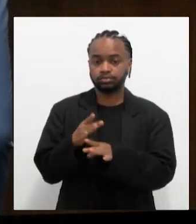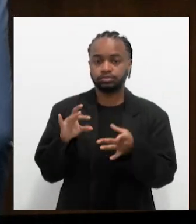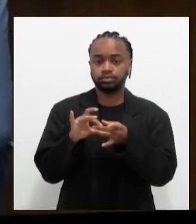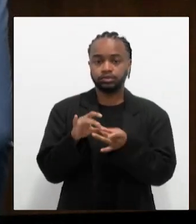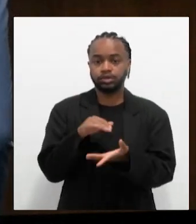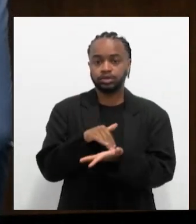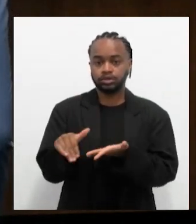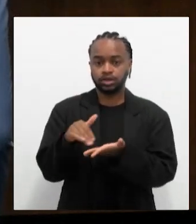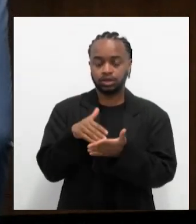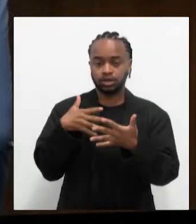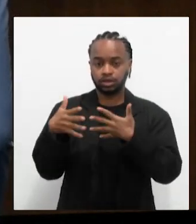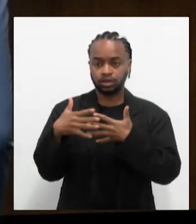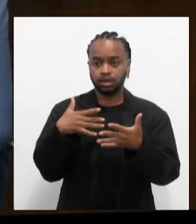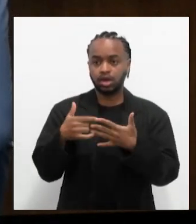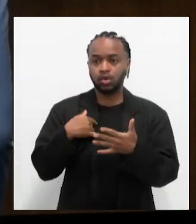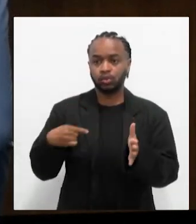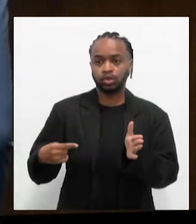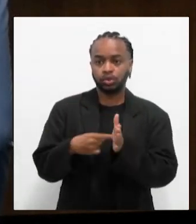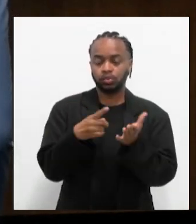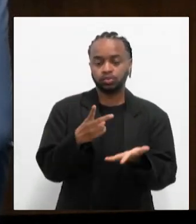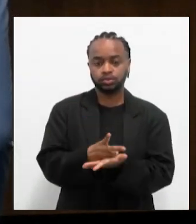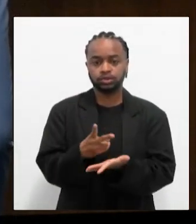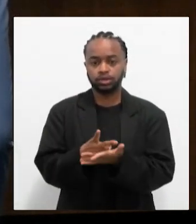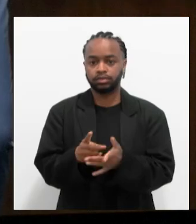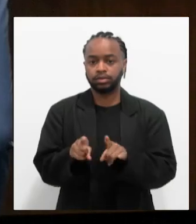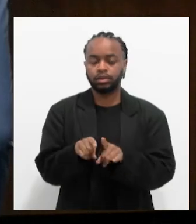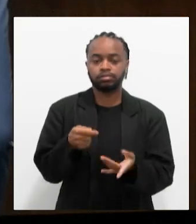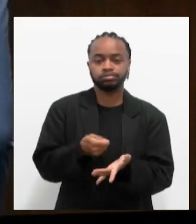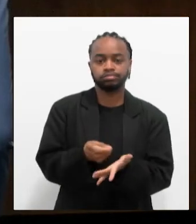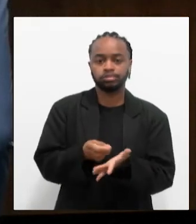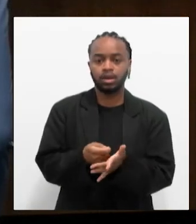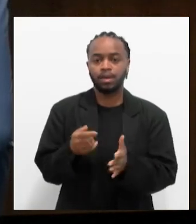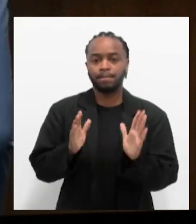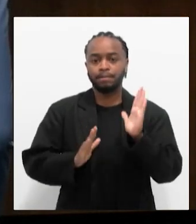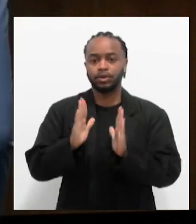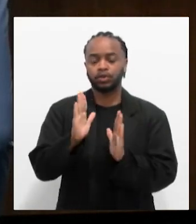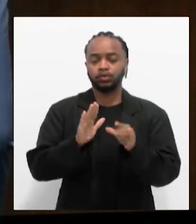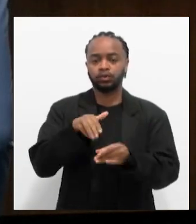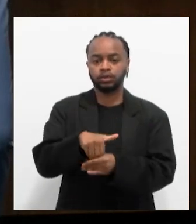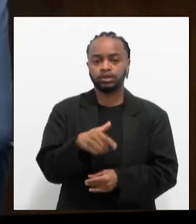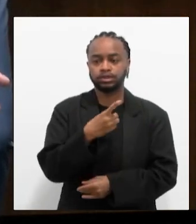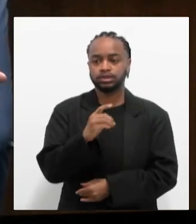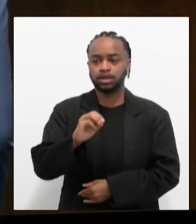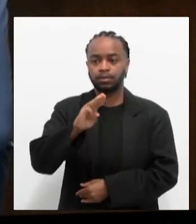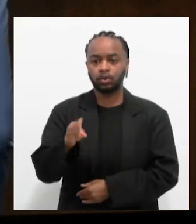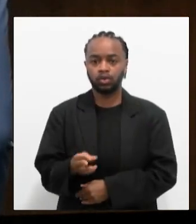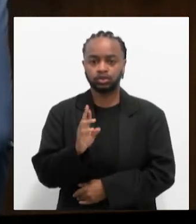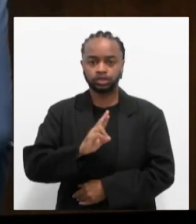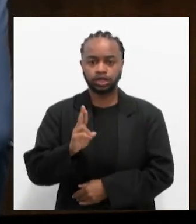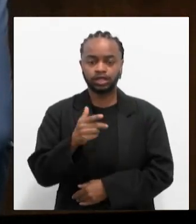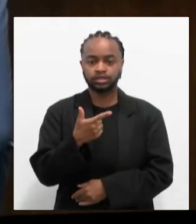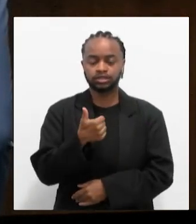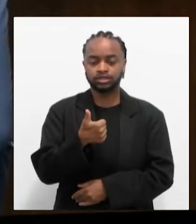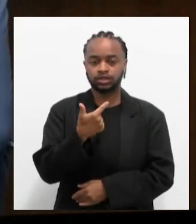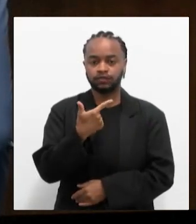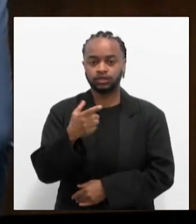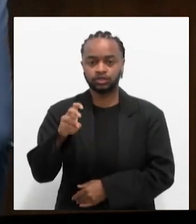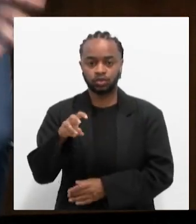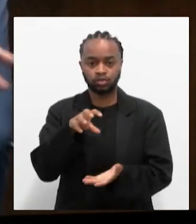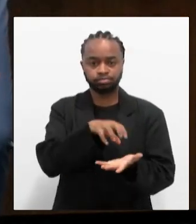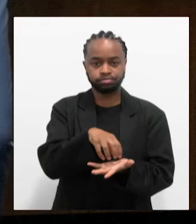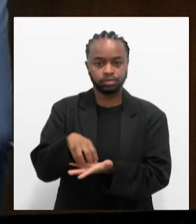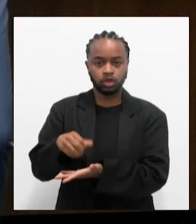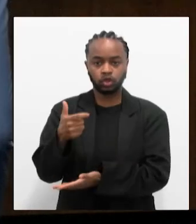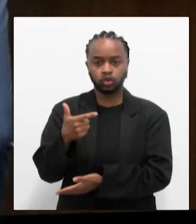isso que eu fiscalizo, cobro e denuncio. Período eleitoral, 100 milhões de reais, 125 núcleos,